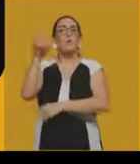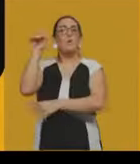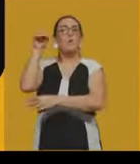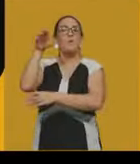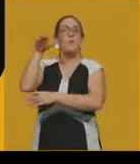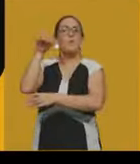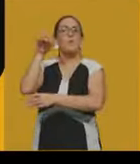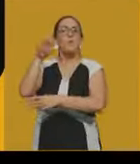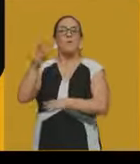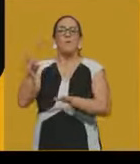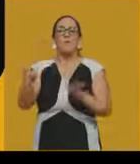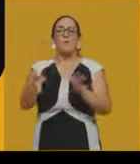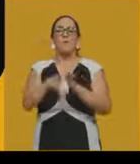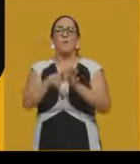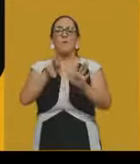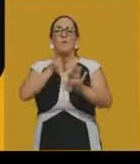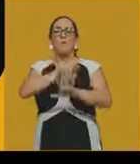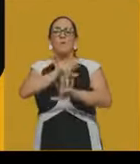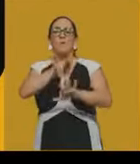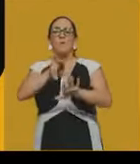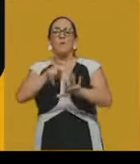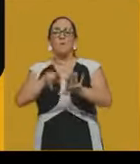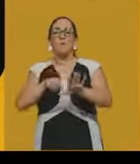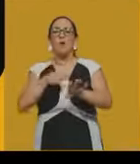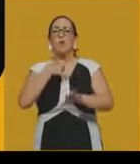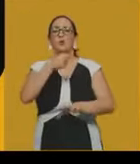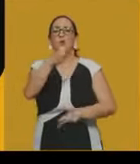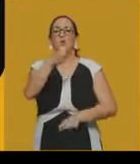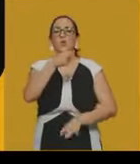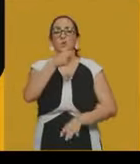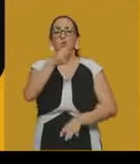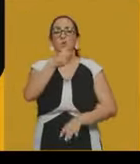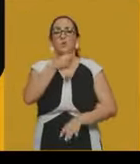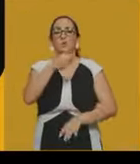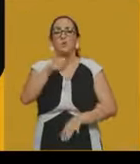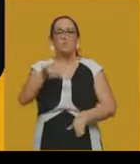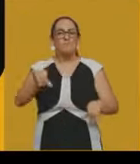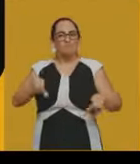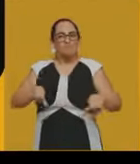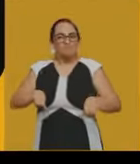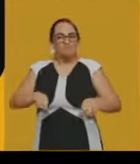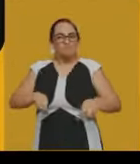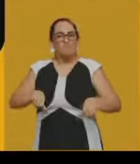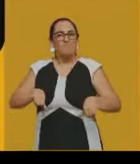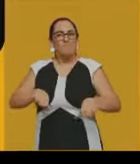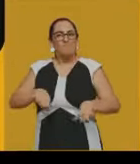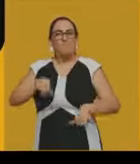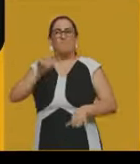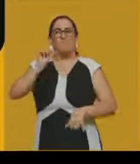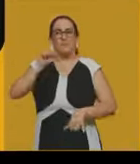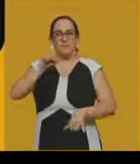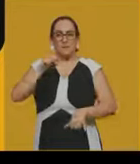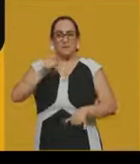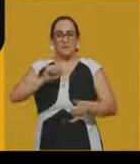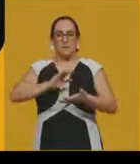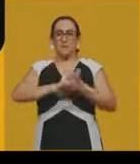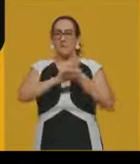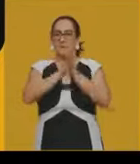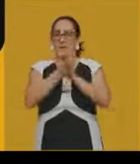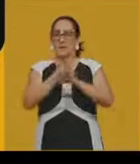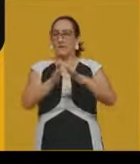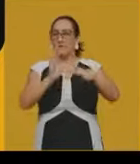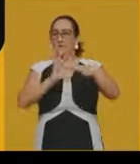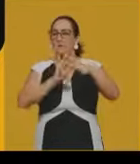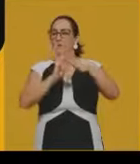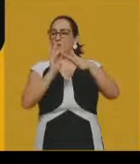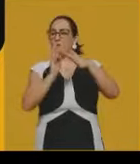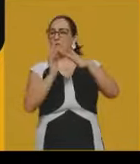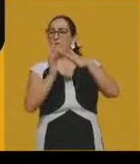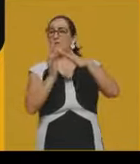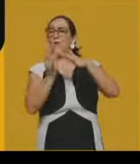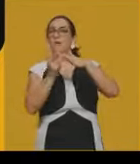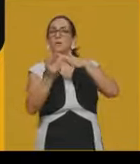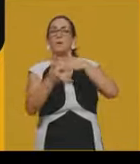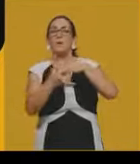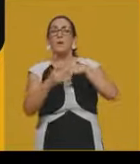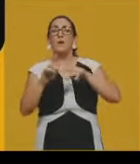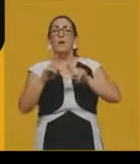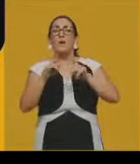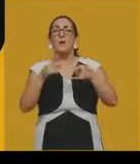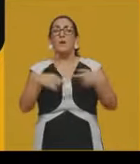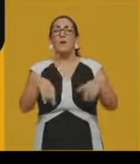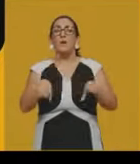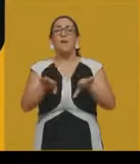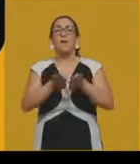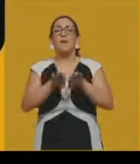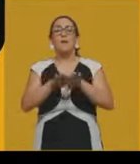sofre esse tipo de perseguição, né, de preconceito em redes sociais. Mas a gente precisa falar também sobre as